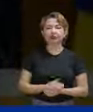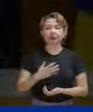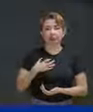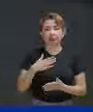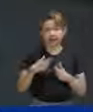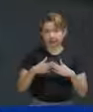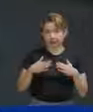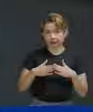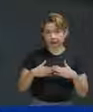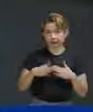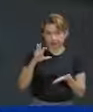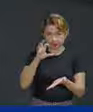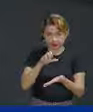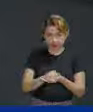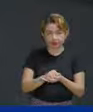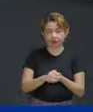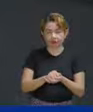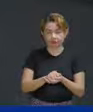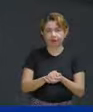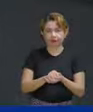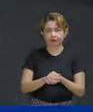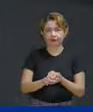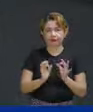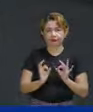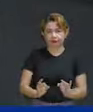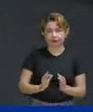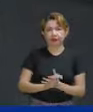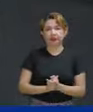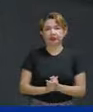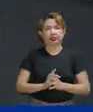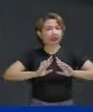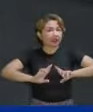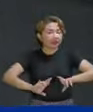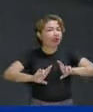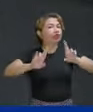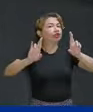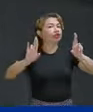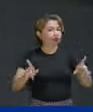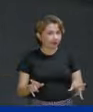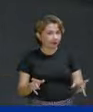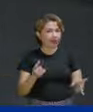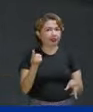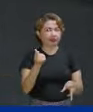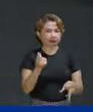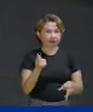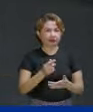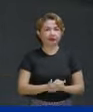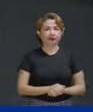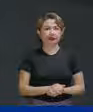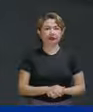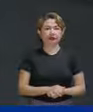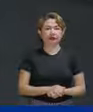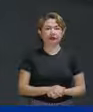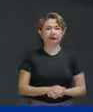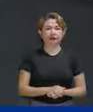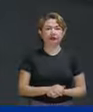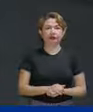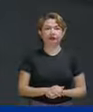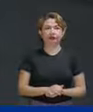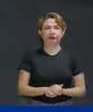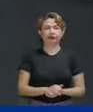eu peço que fique registrado Imagem ampla do plenário. que essa diferença de valor foi